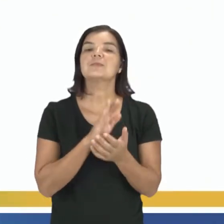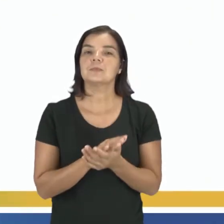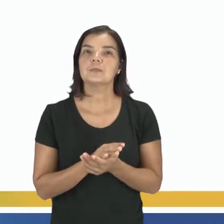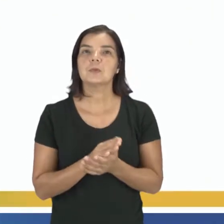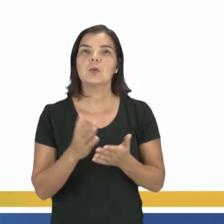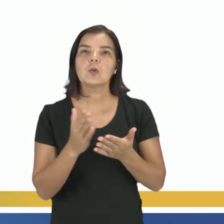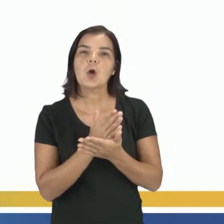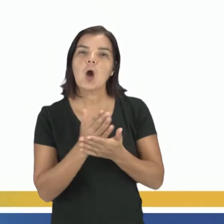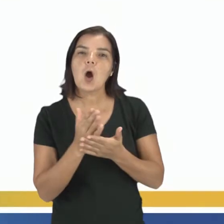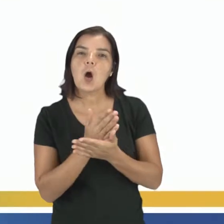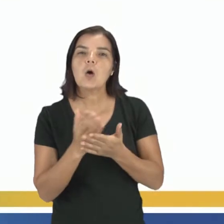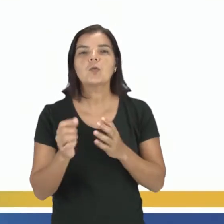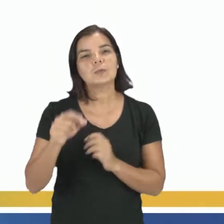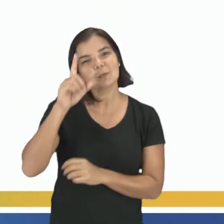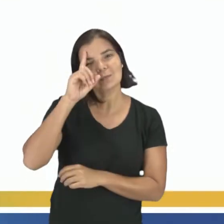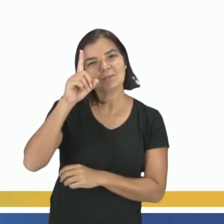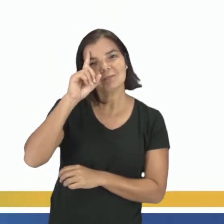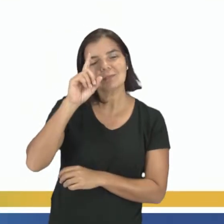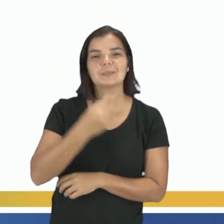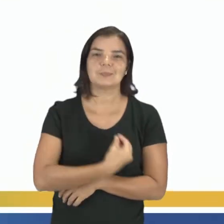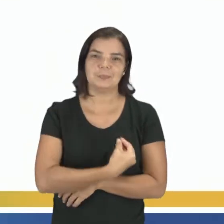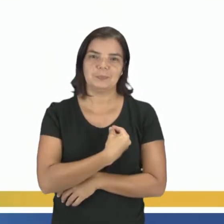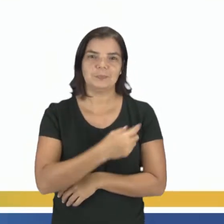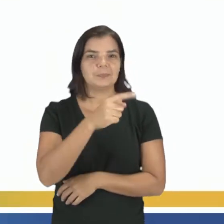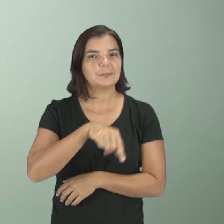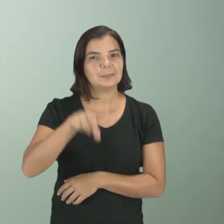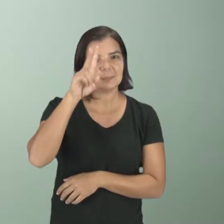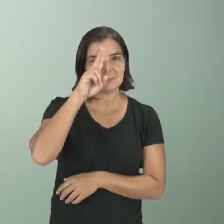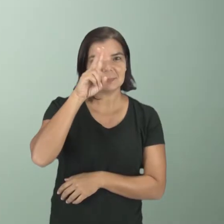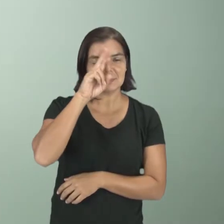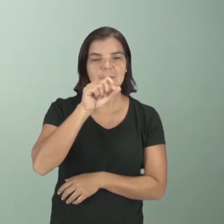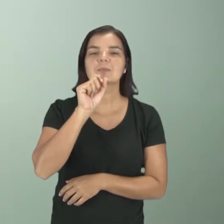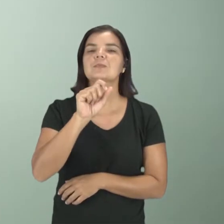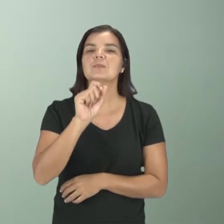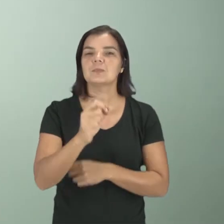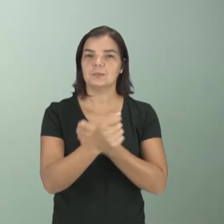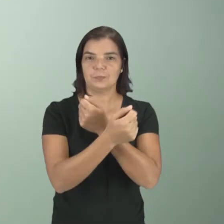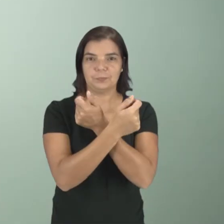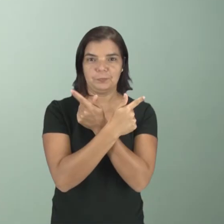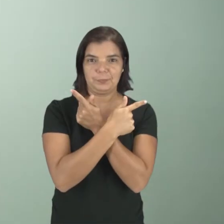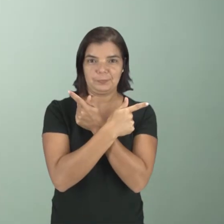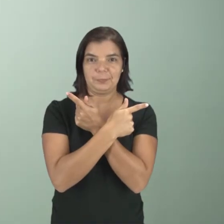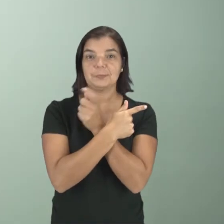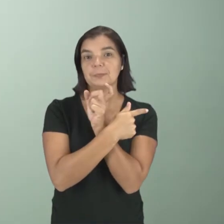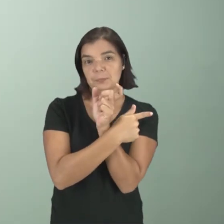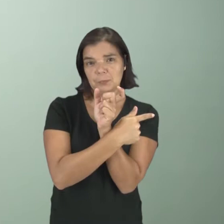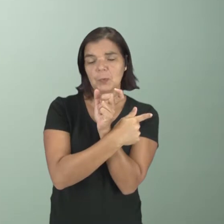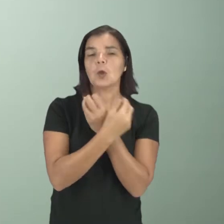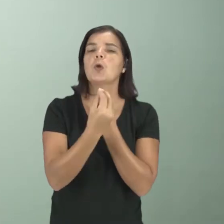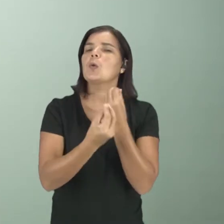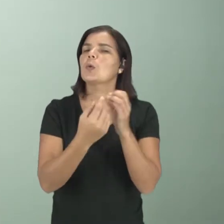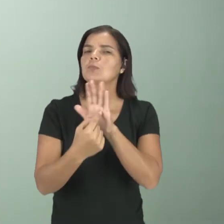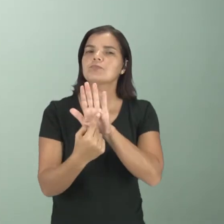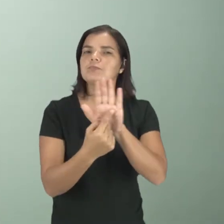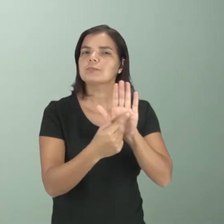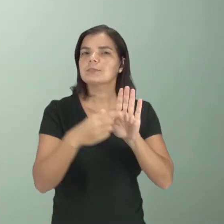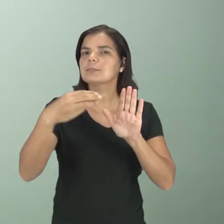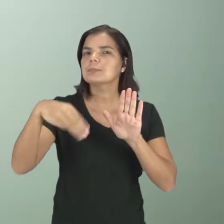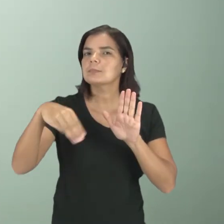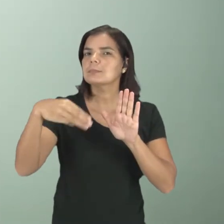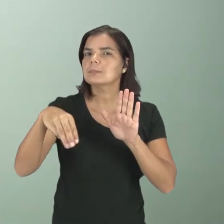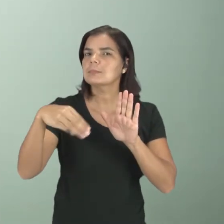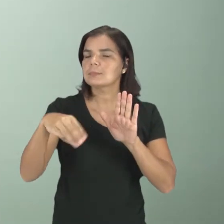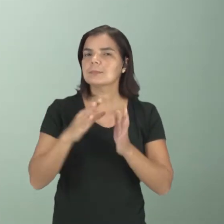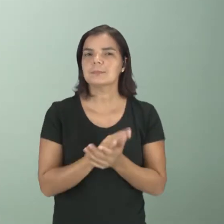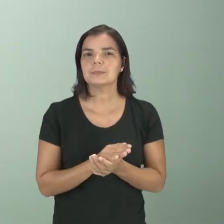algumas situações do dia a dia. Você lembra o que é uma função exponencial e como podemos representá-la matematicamente